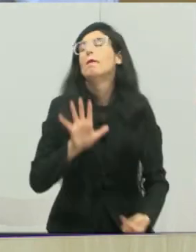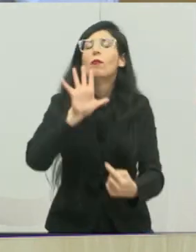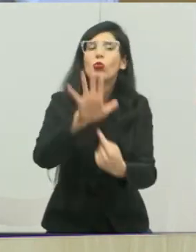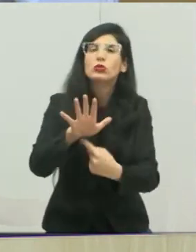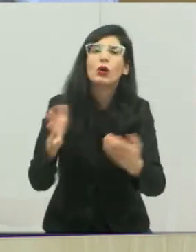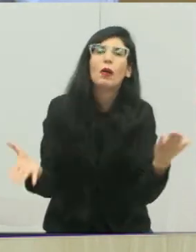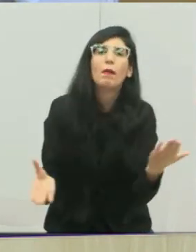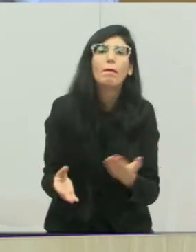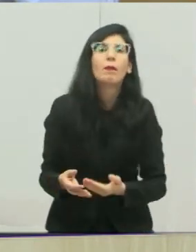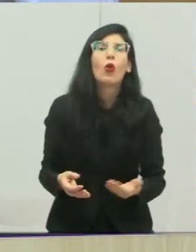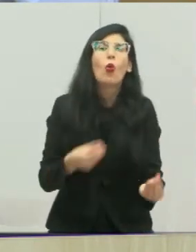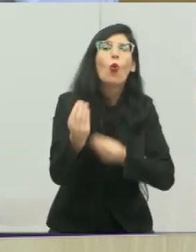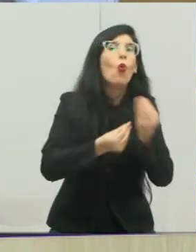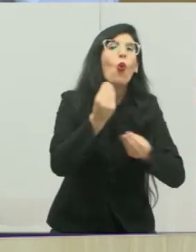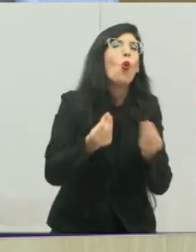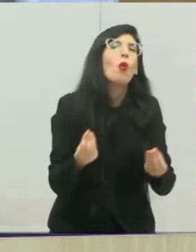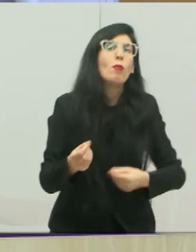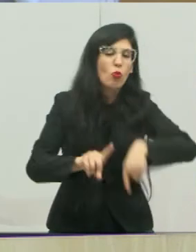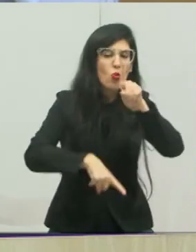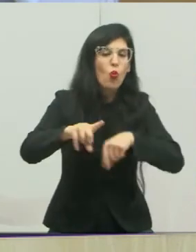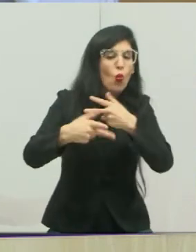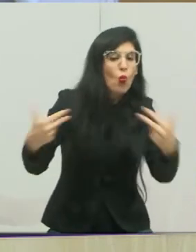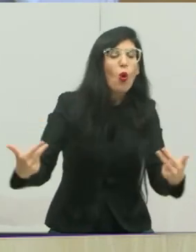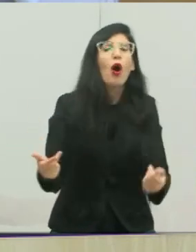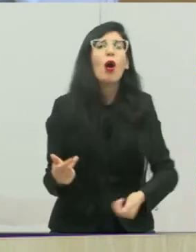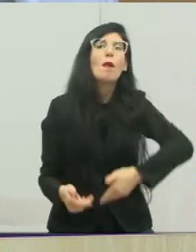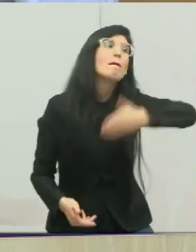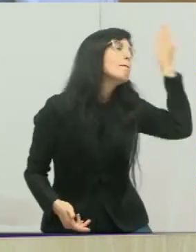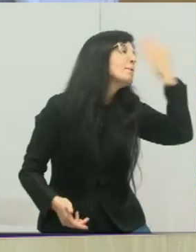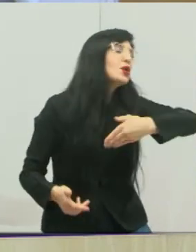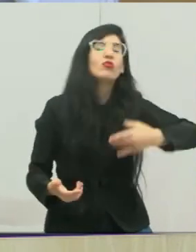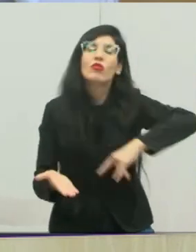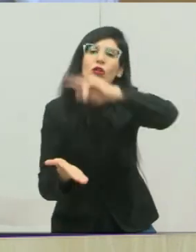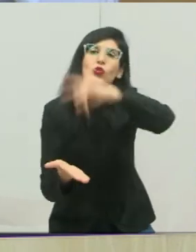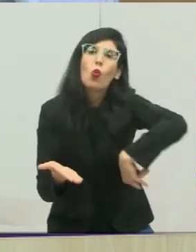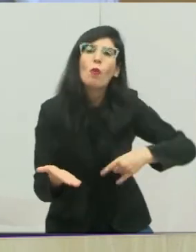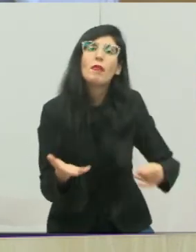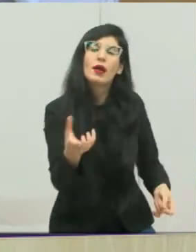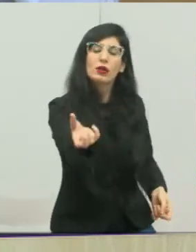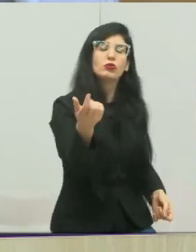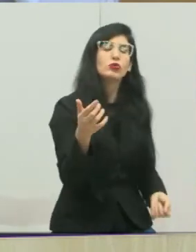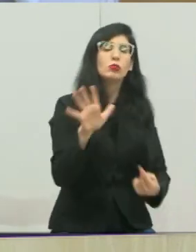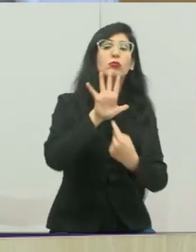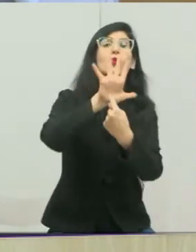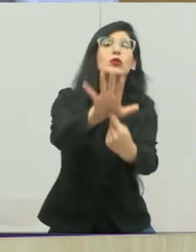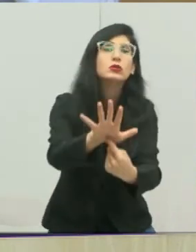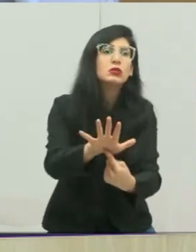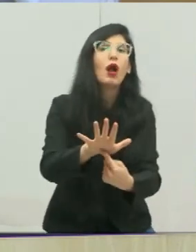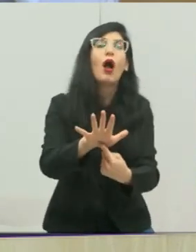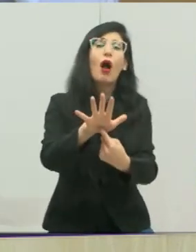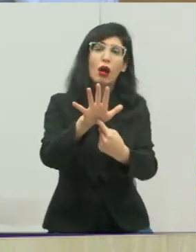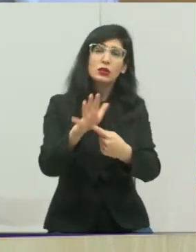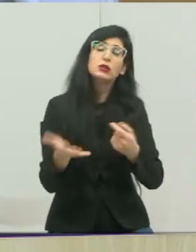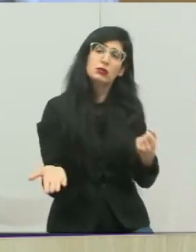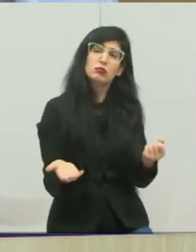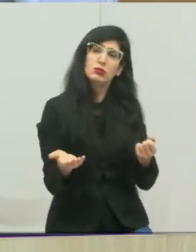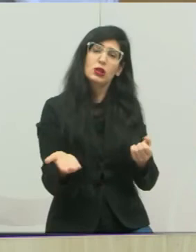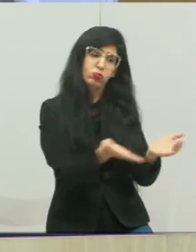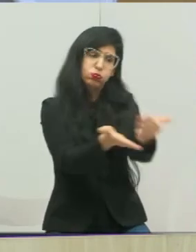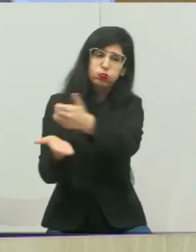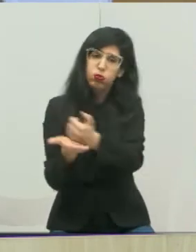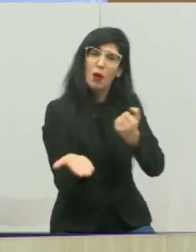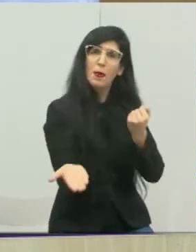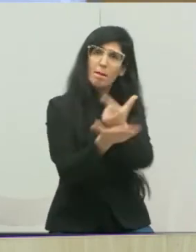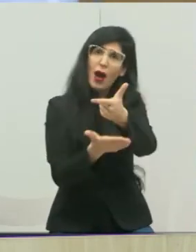aquisição do produto ou serviço, valores pagos e localidades atendidas pela aplicação de fumacê. Ao aguardo de manifestação subscreventes, vereador